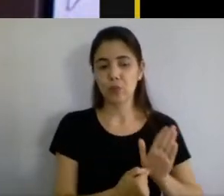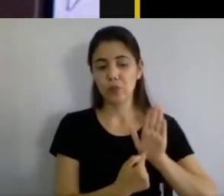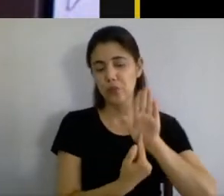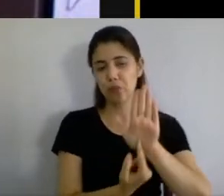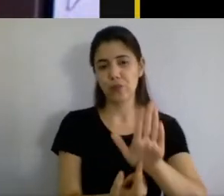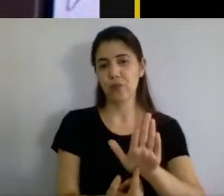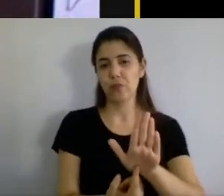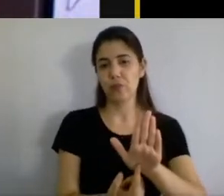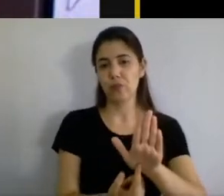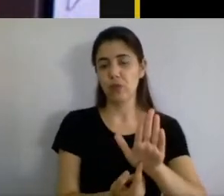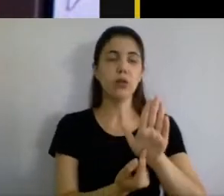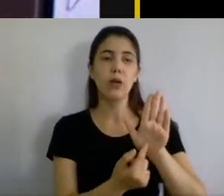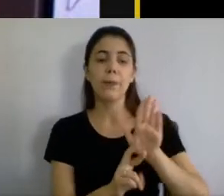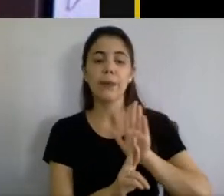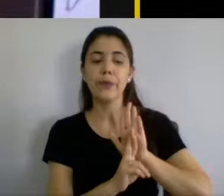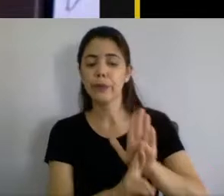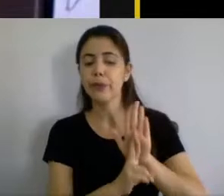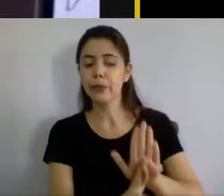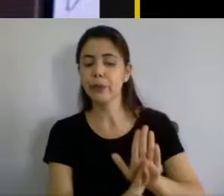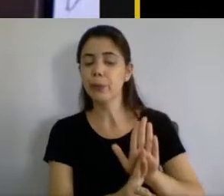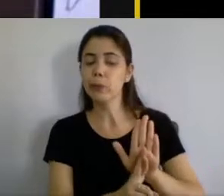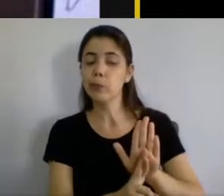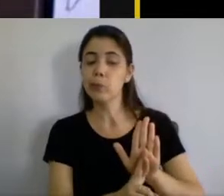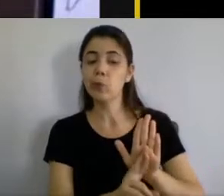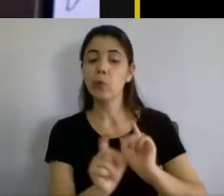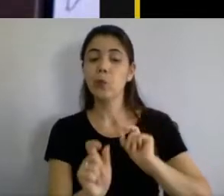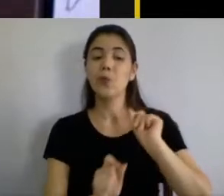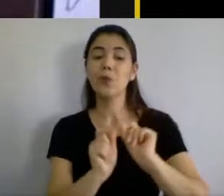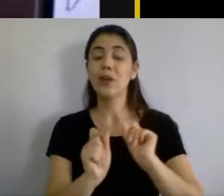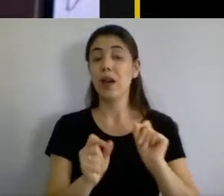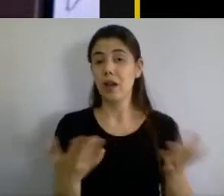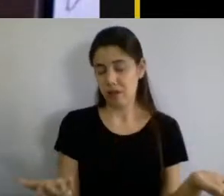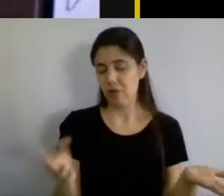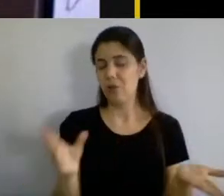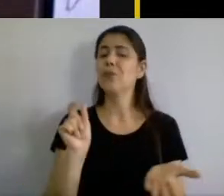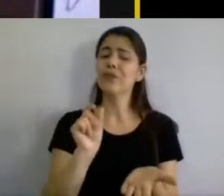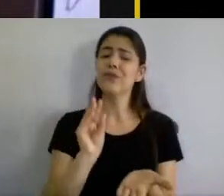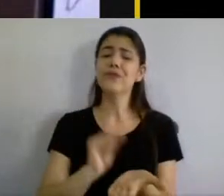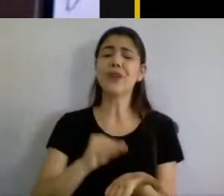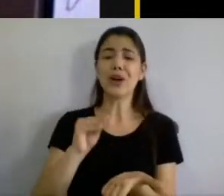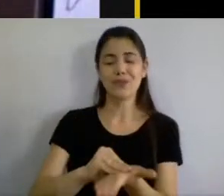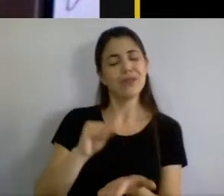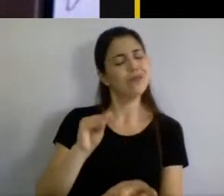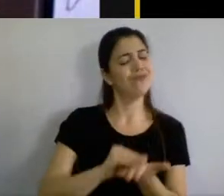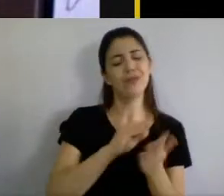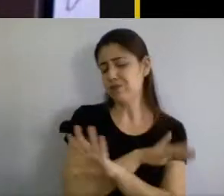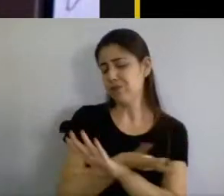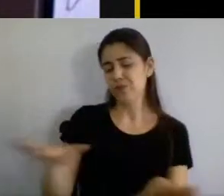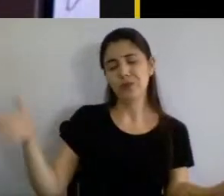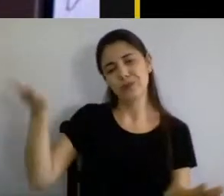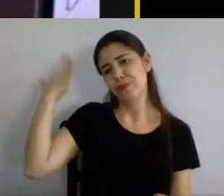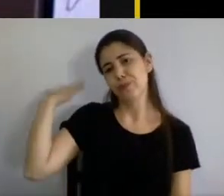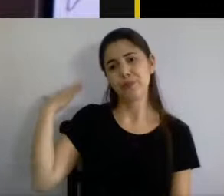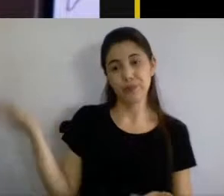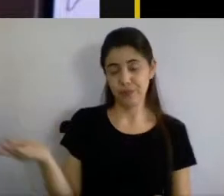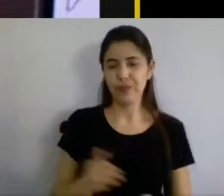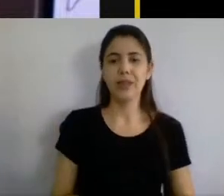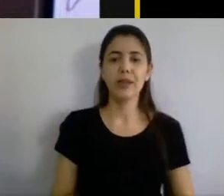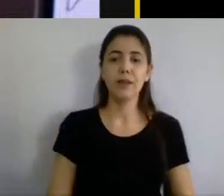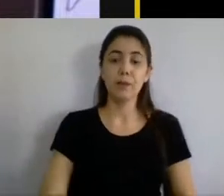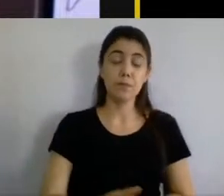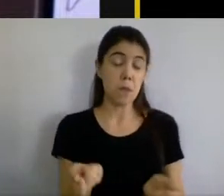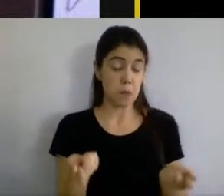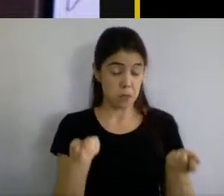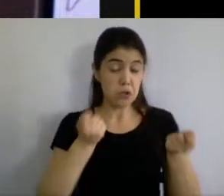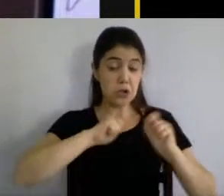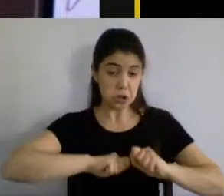ausente, a presença do ausente. E nesse sentido, a memória permite lembrar mortos, associando os